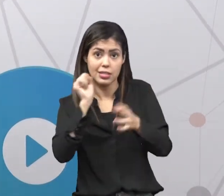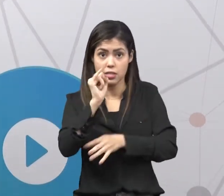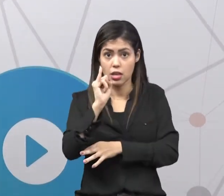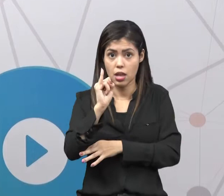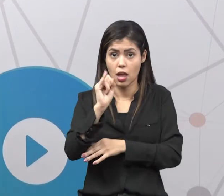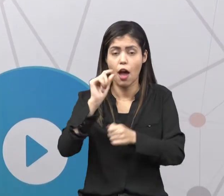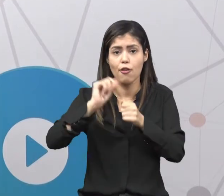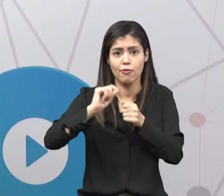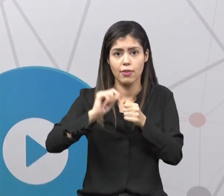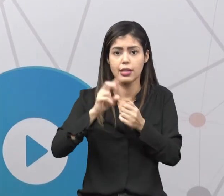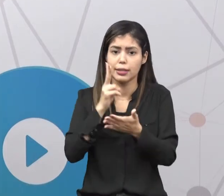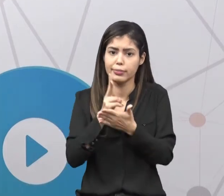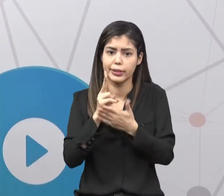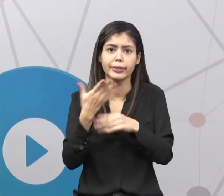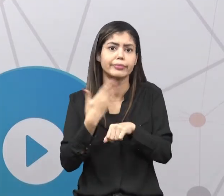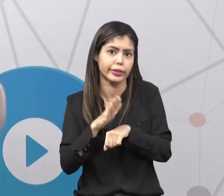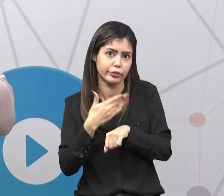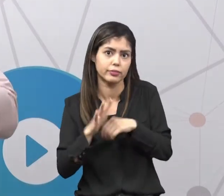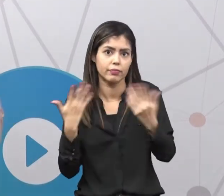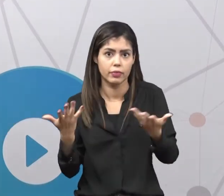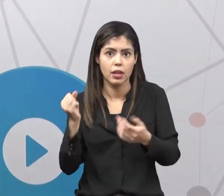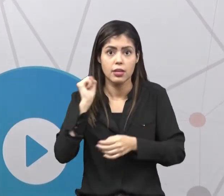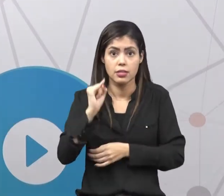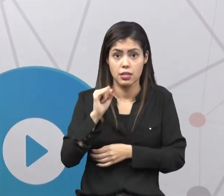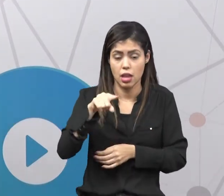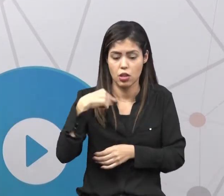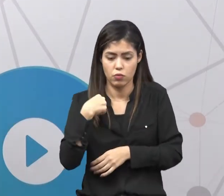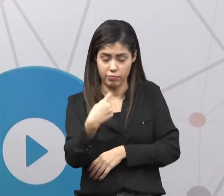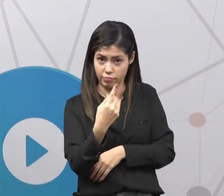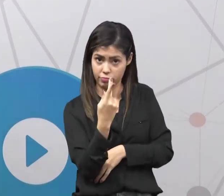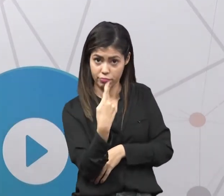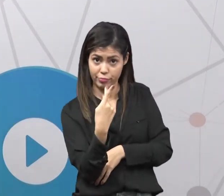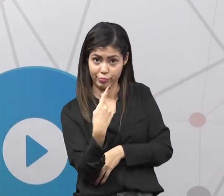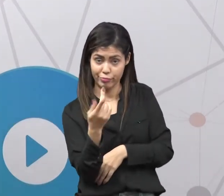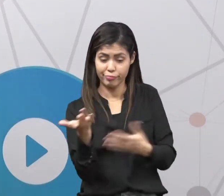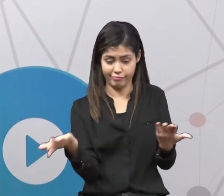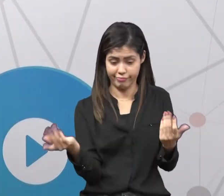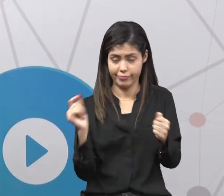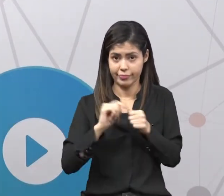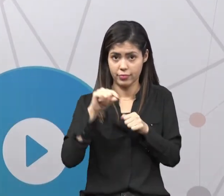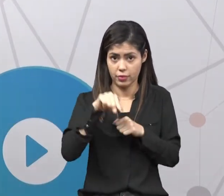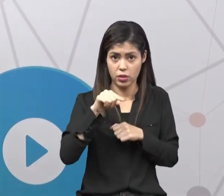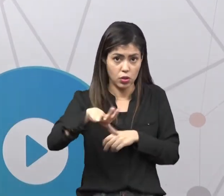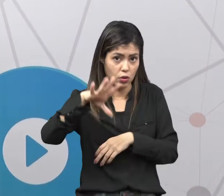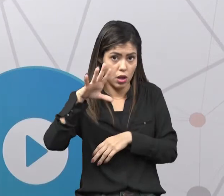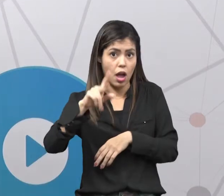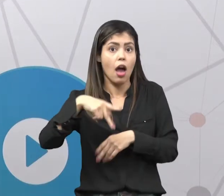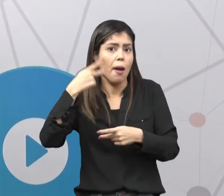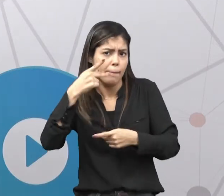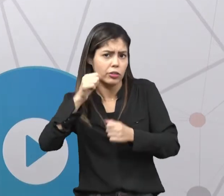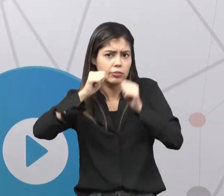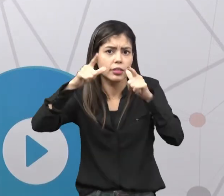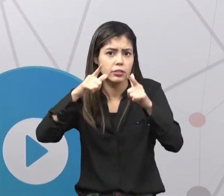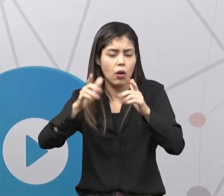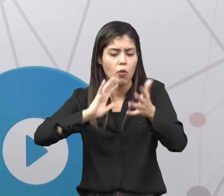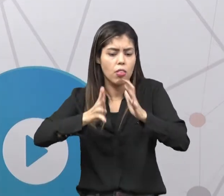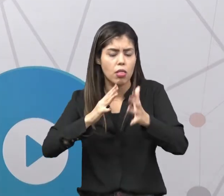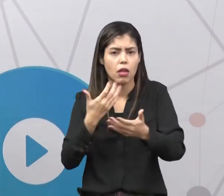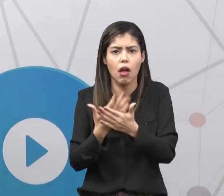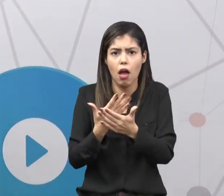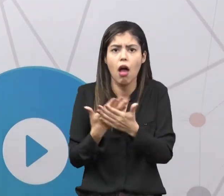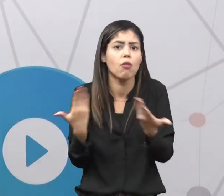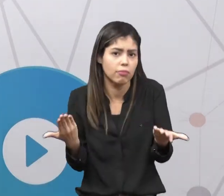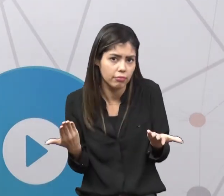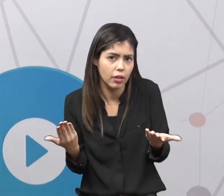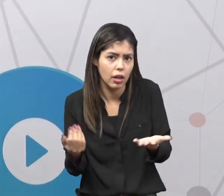gente não faz a prática. Agora, se eu e você, que está nesse momento, ouvindo essa aula, assistindo essa